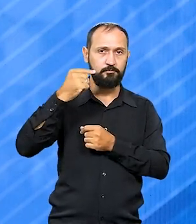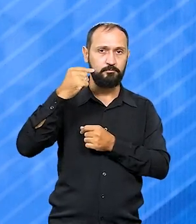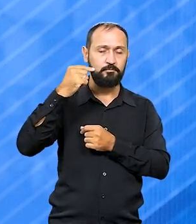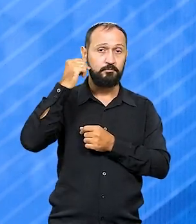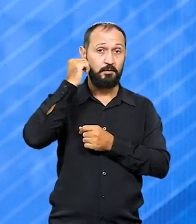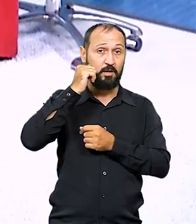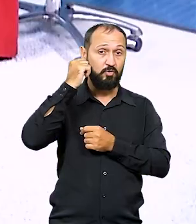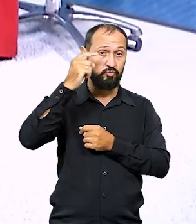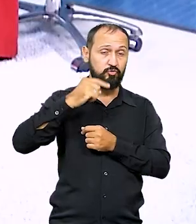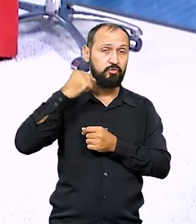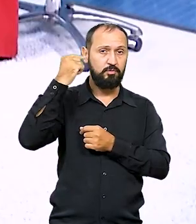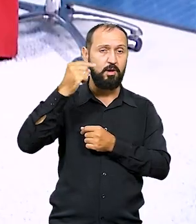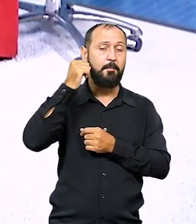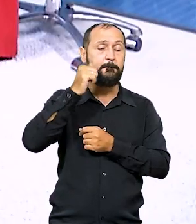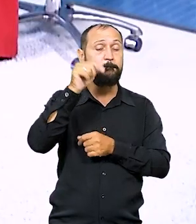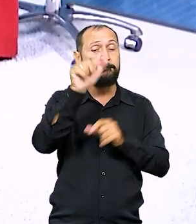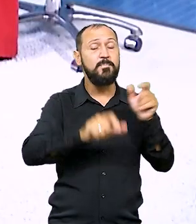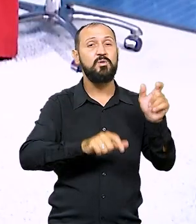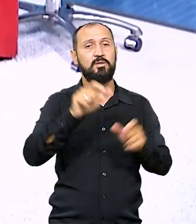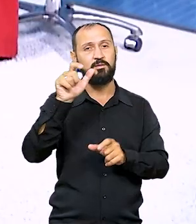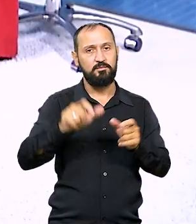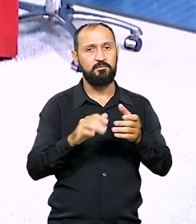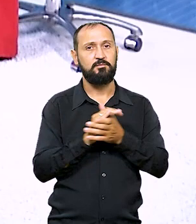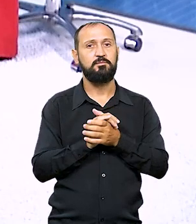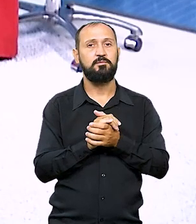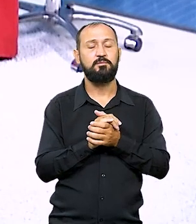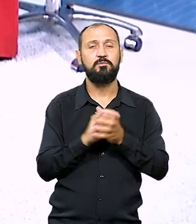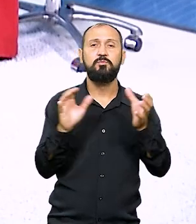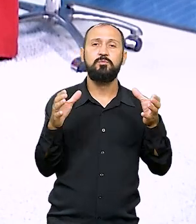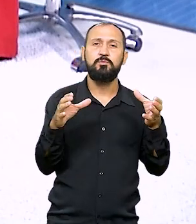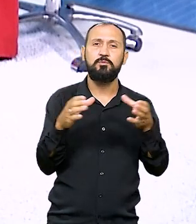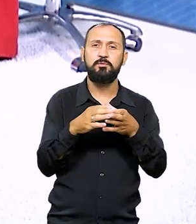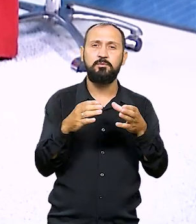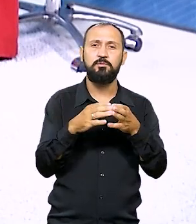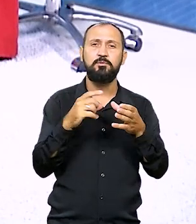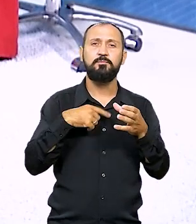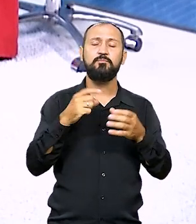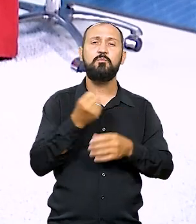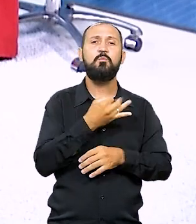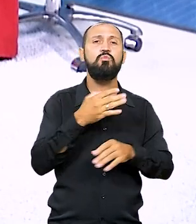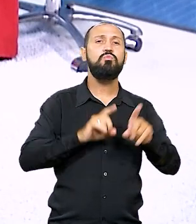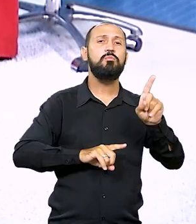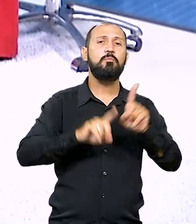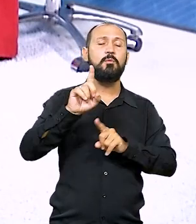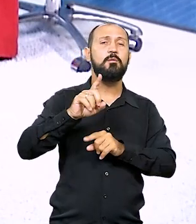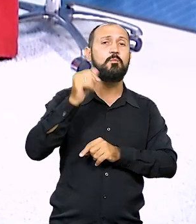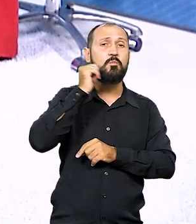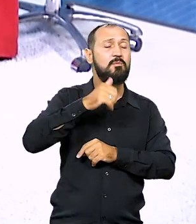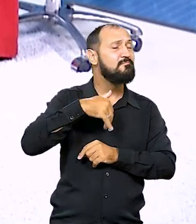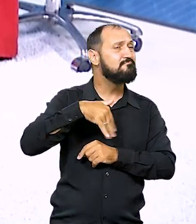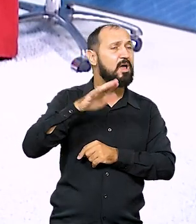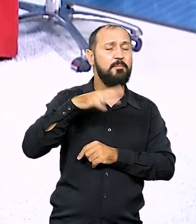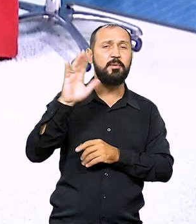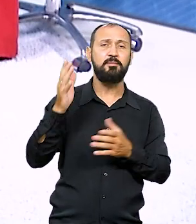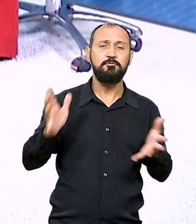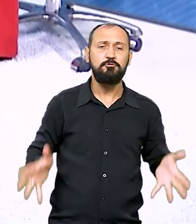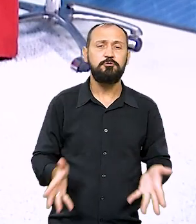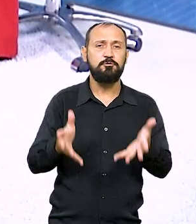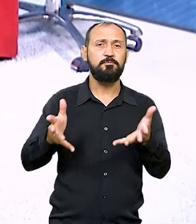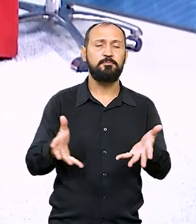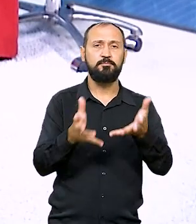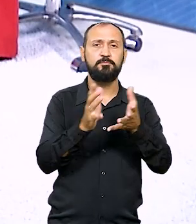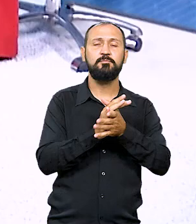advogada criminalista, né, a mulher advogada. Hoje nossa comissão tem um maior número de mulheres.